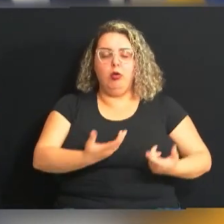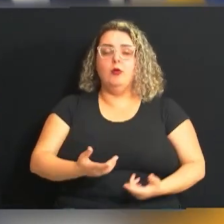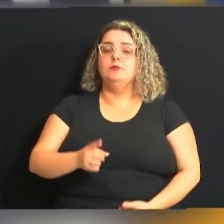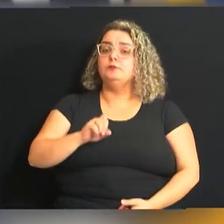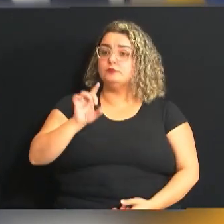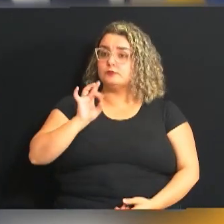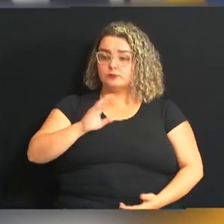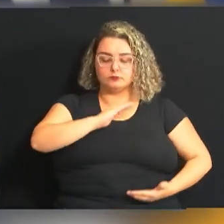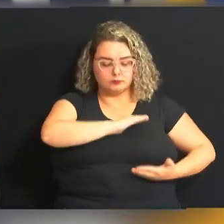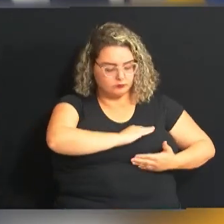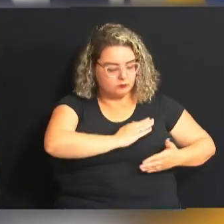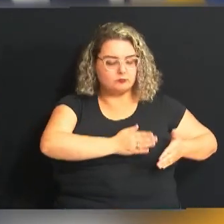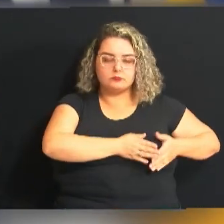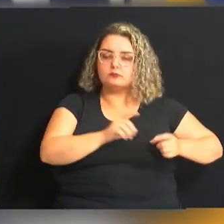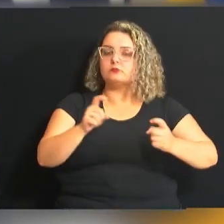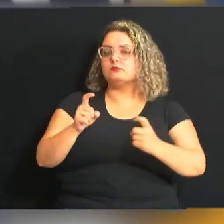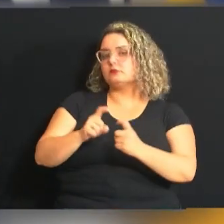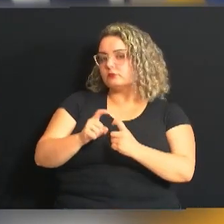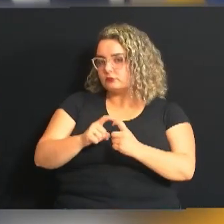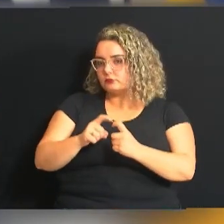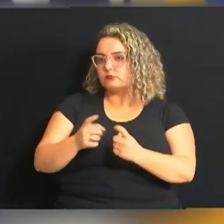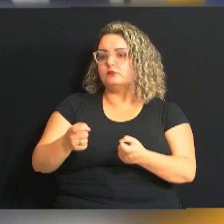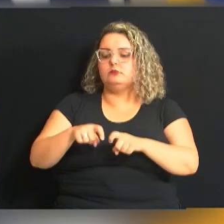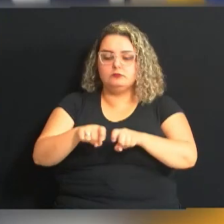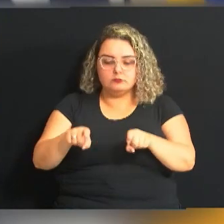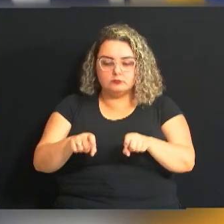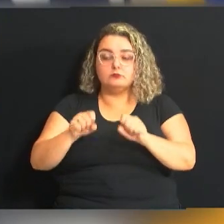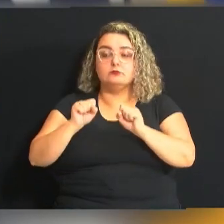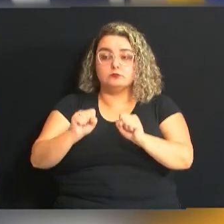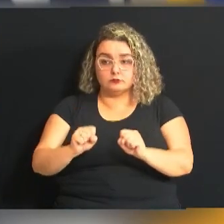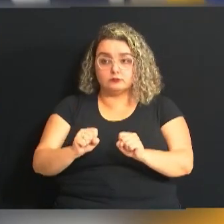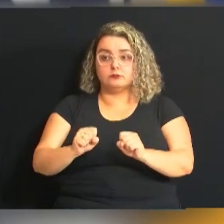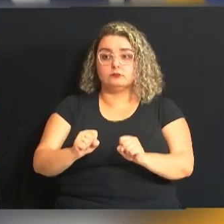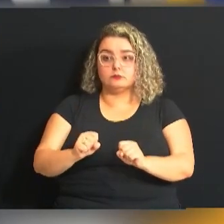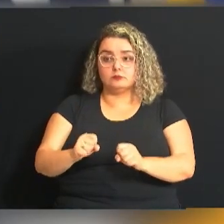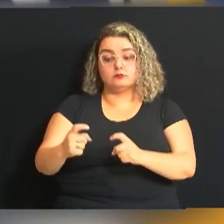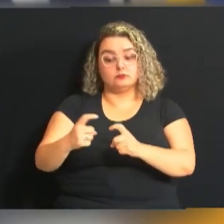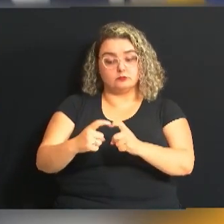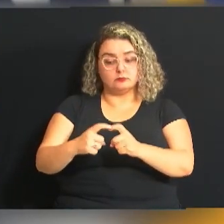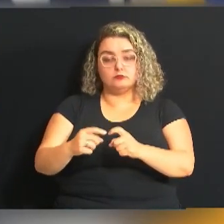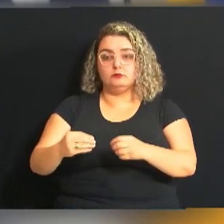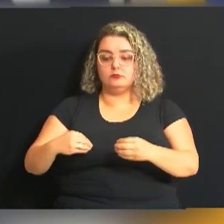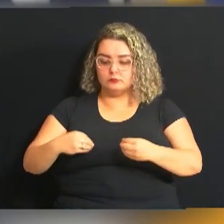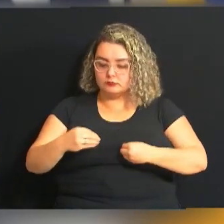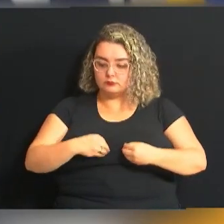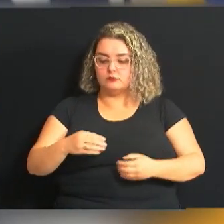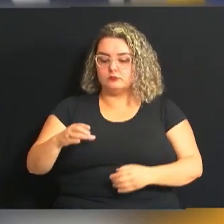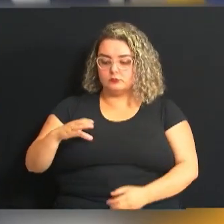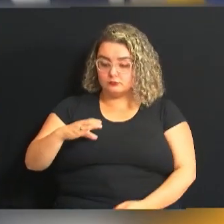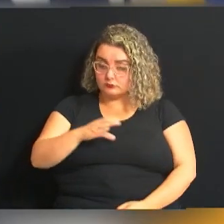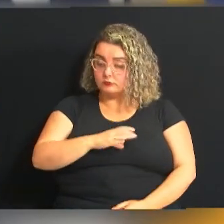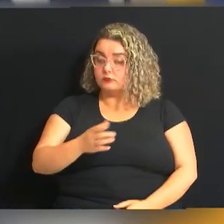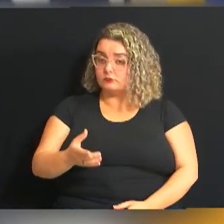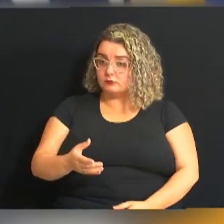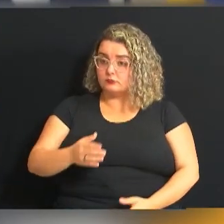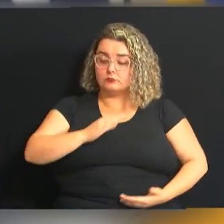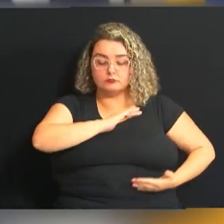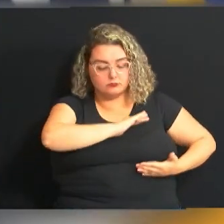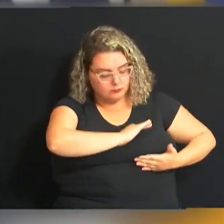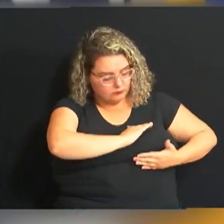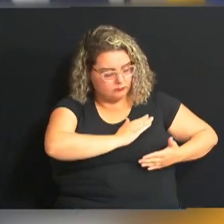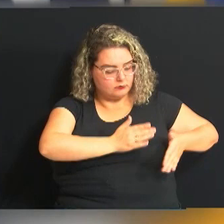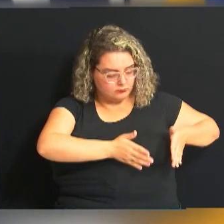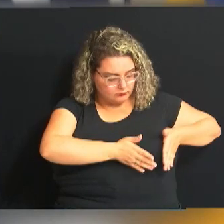consulta ao médico, ao seu ginecologista, para que ele possa fazer um exame clínico e, se preciso, fazer uma mamografia. Então, enfim,